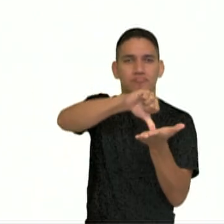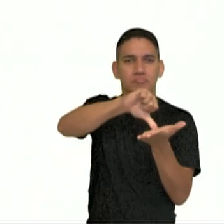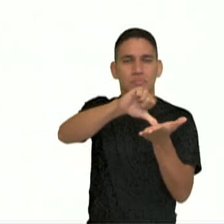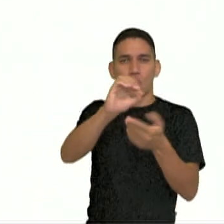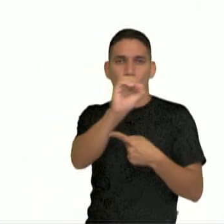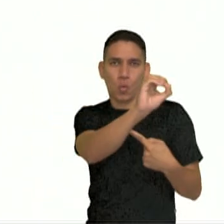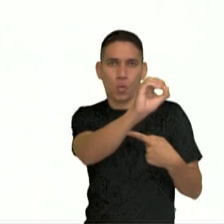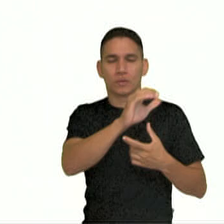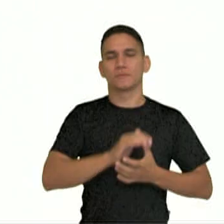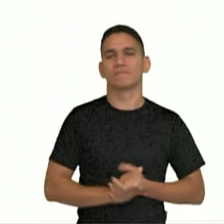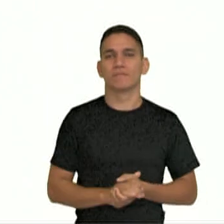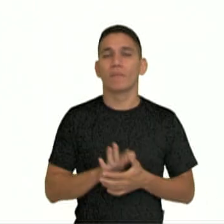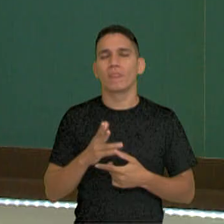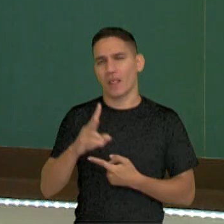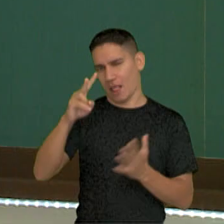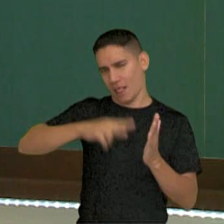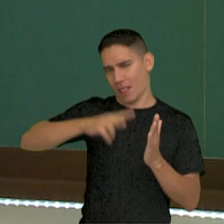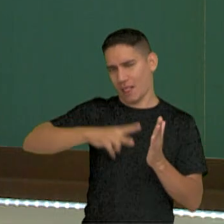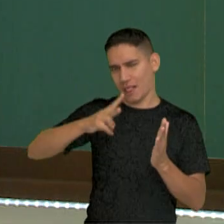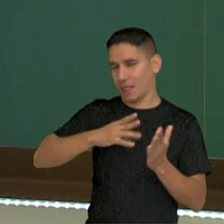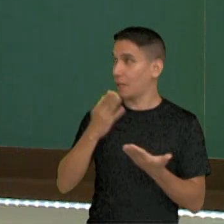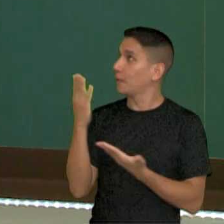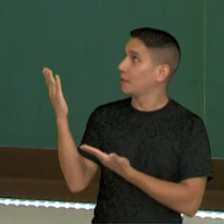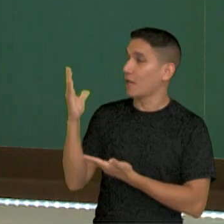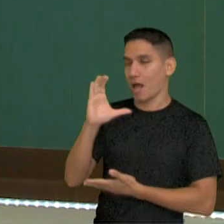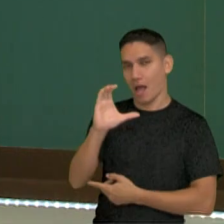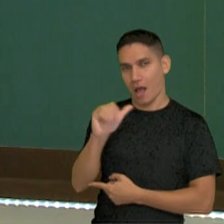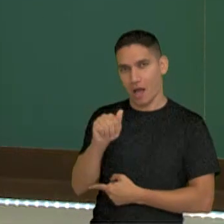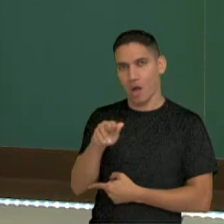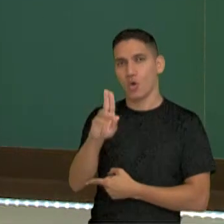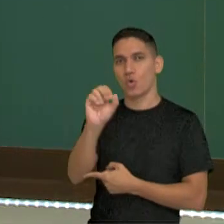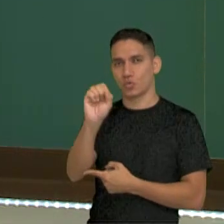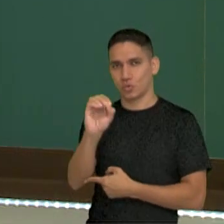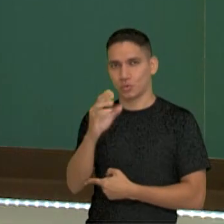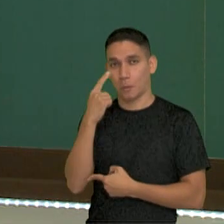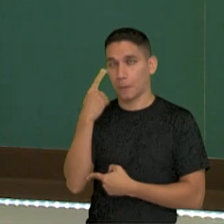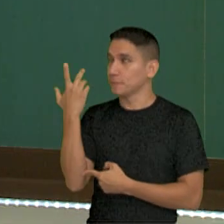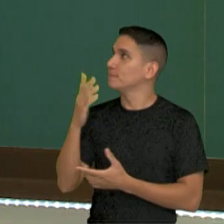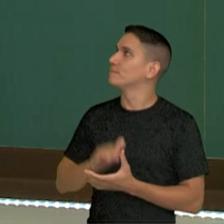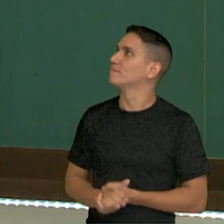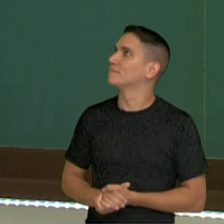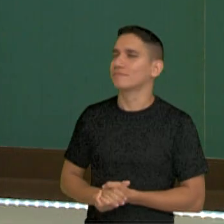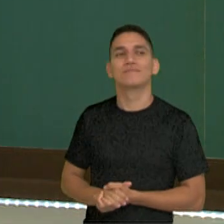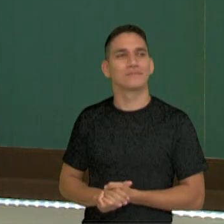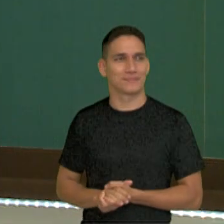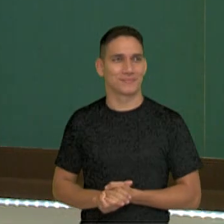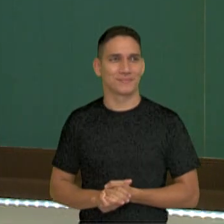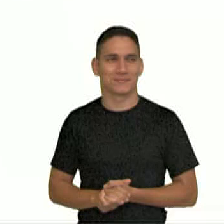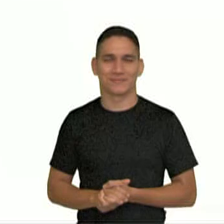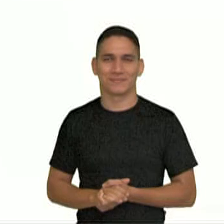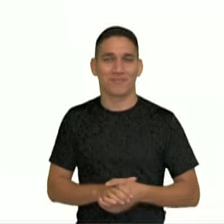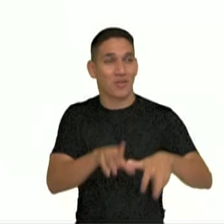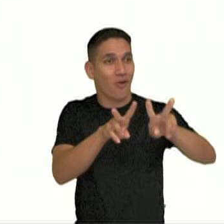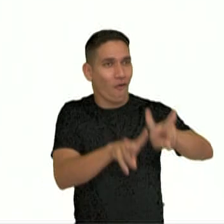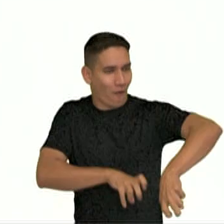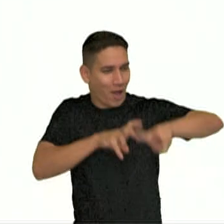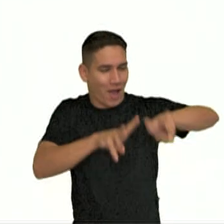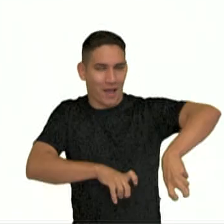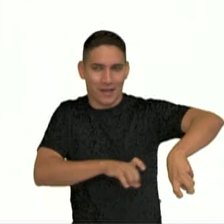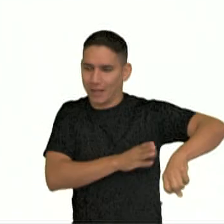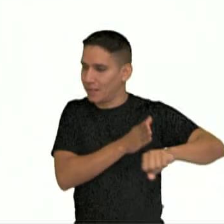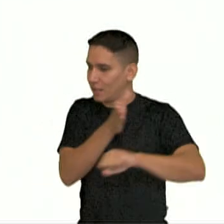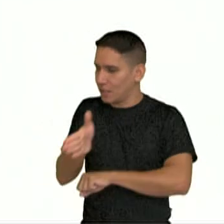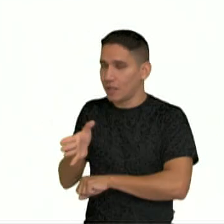Então, vamos na leitura de um conto, de um causo. Então, o caipira no dentista. Um